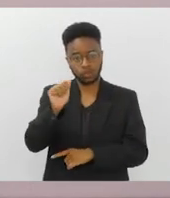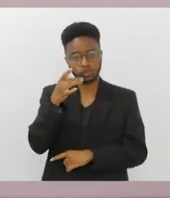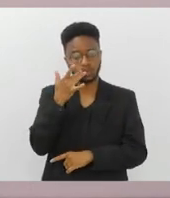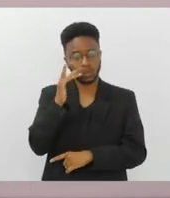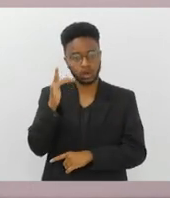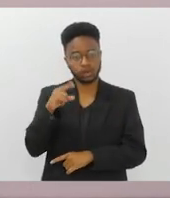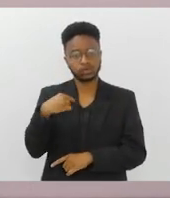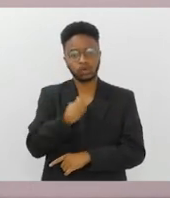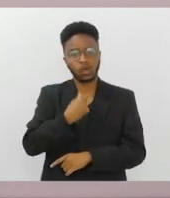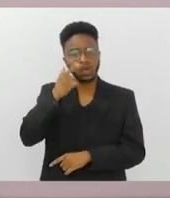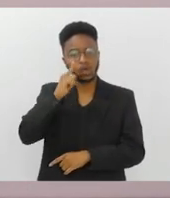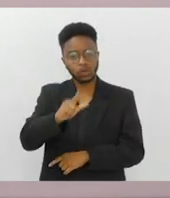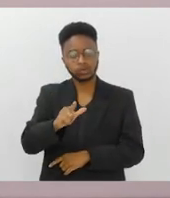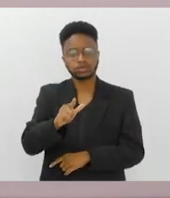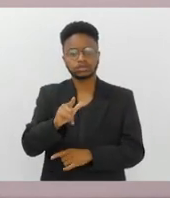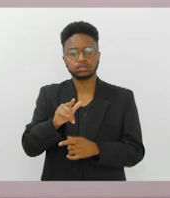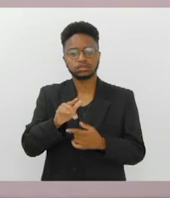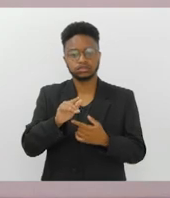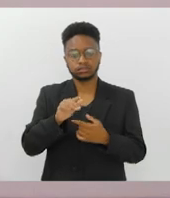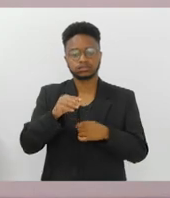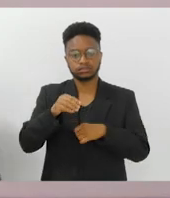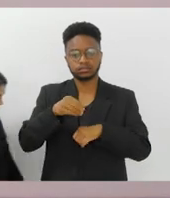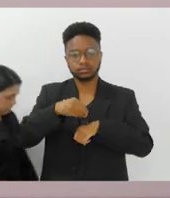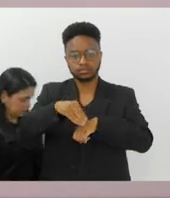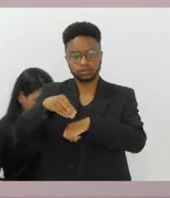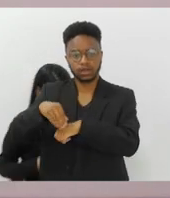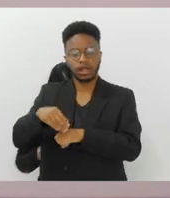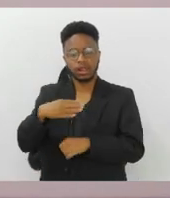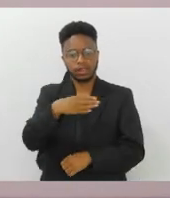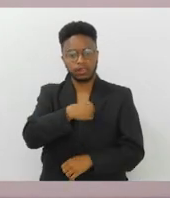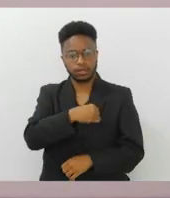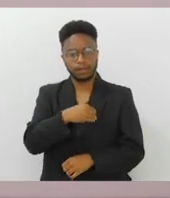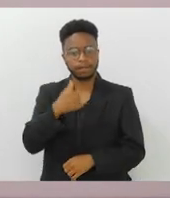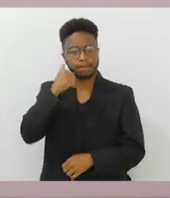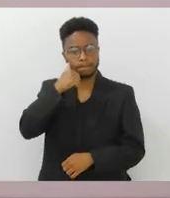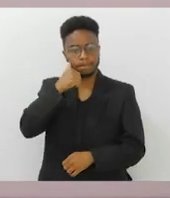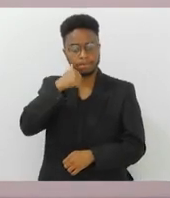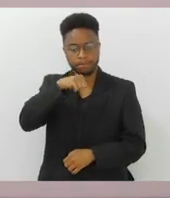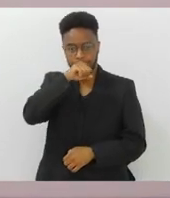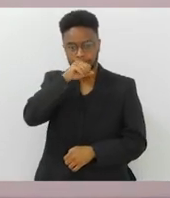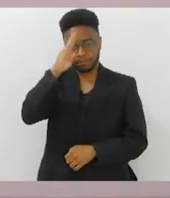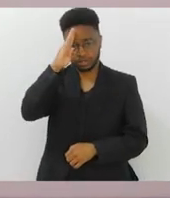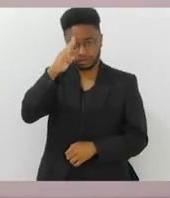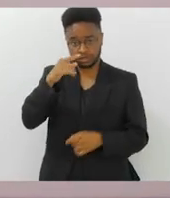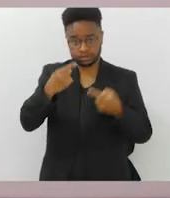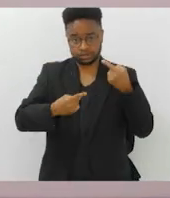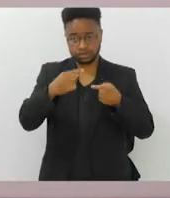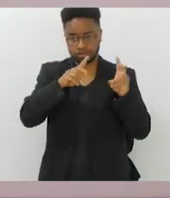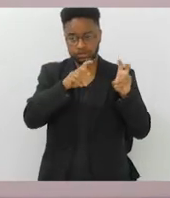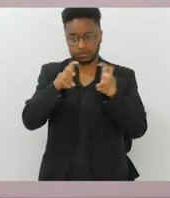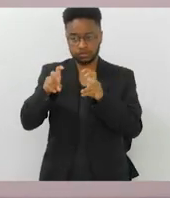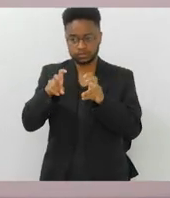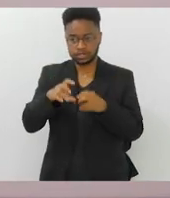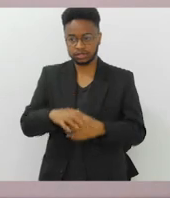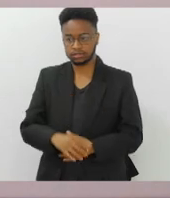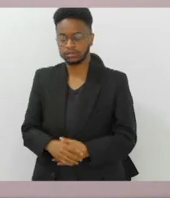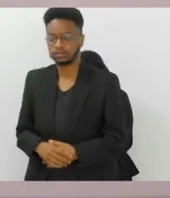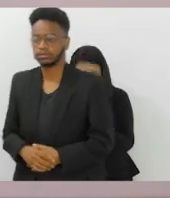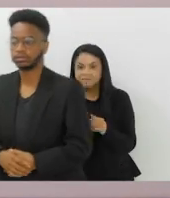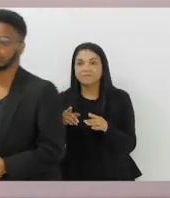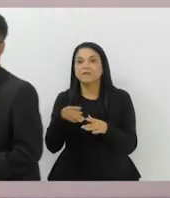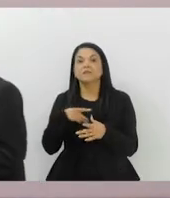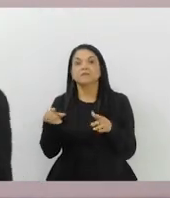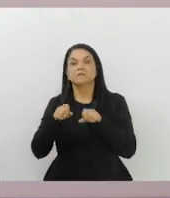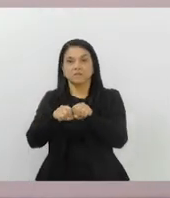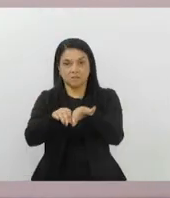que a gente possa trazer o aleitamento materno como uma pauta prioritária dentro dessas casas legislativas, mas também